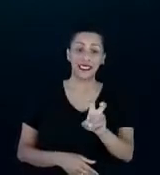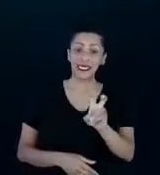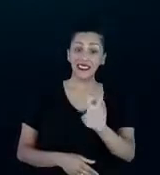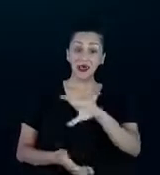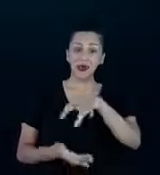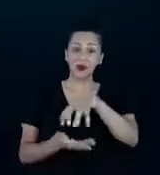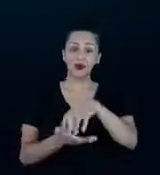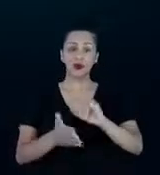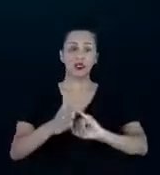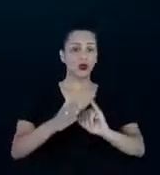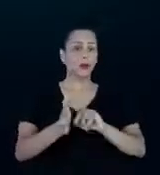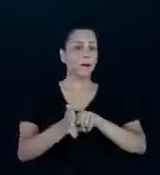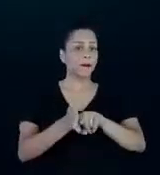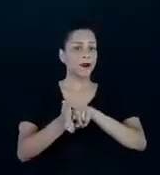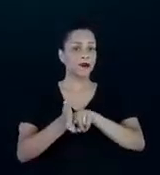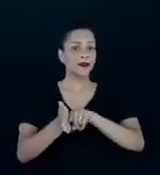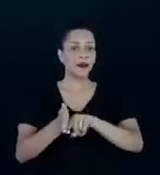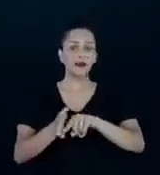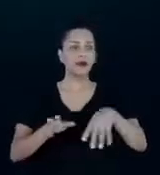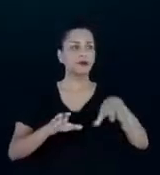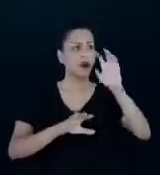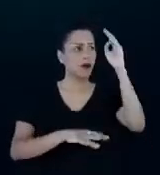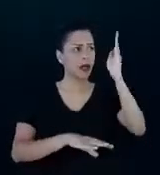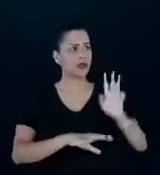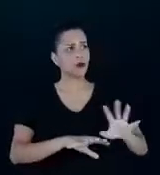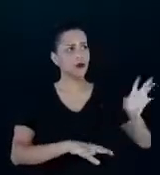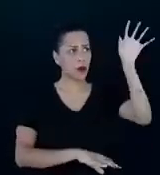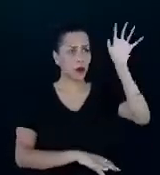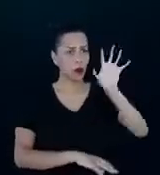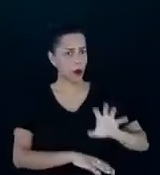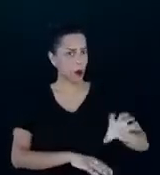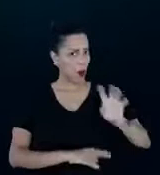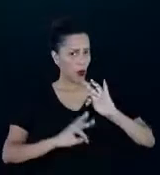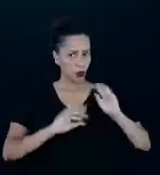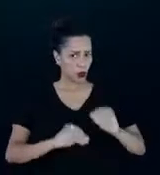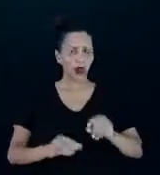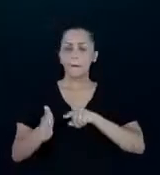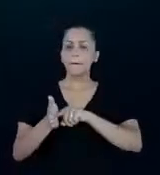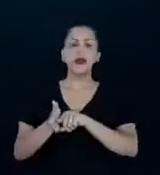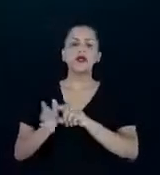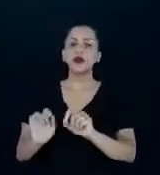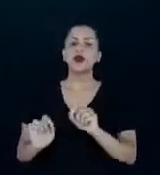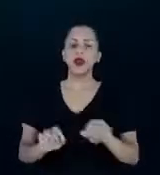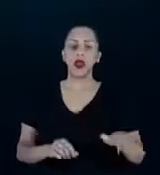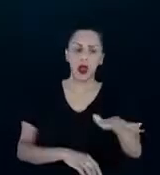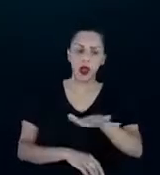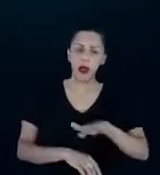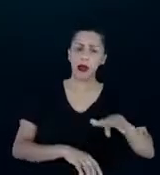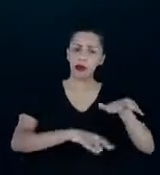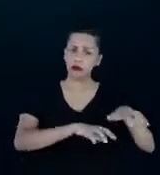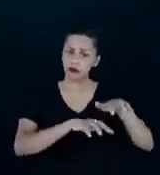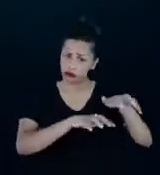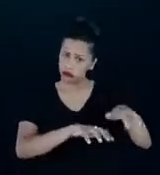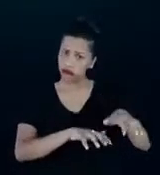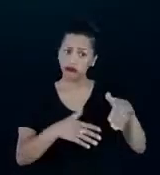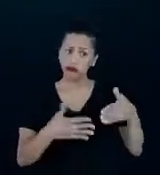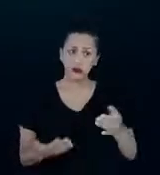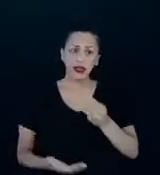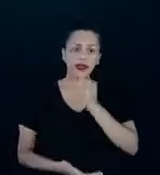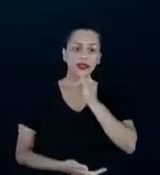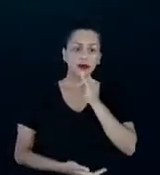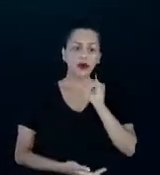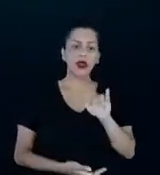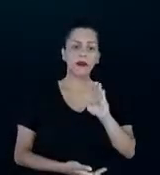pesquisa, organizações de pesquisa, espalhadas pelo Brasil todo. Isso vai desde pesquisa na área agronômica, por exemplo, no caso da Embrapa, que é um dos